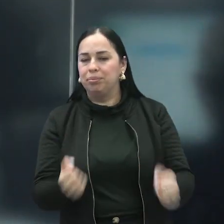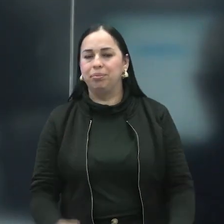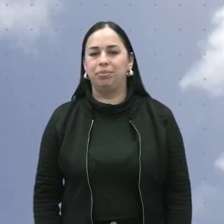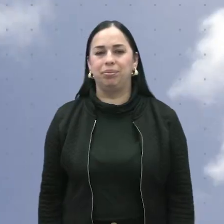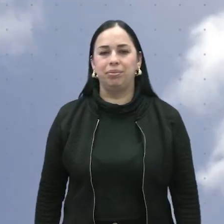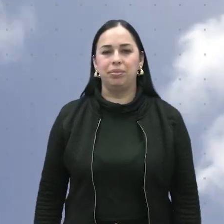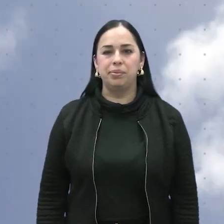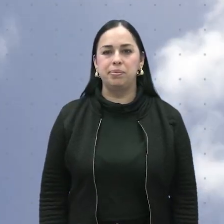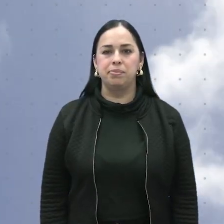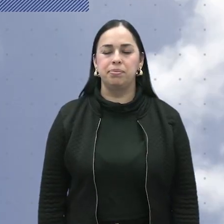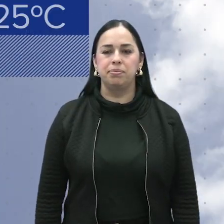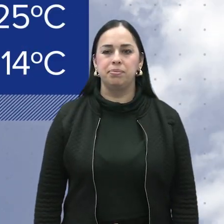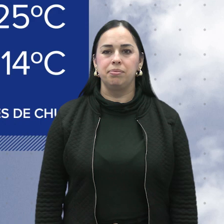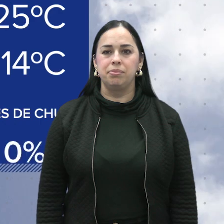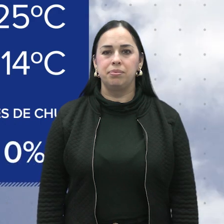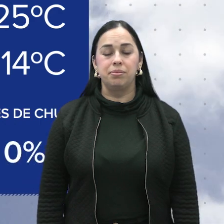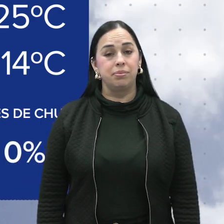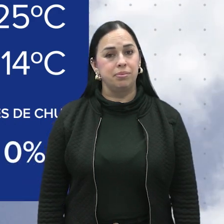previsão.